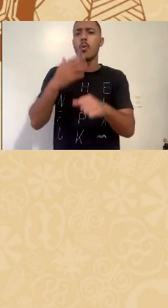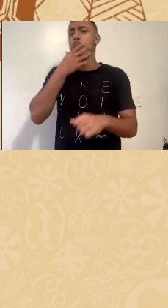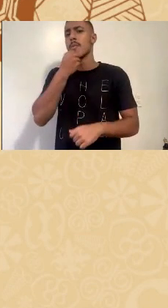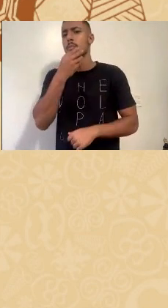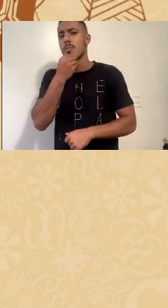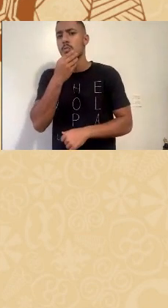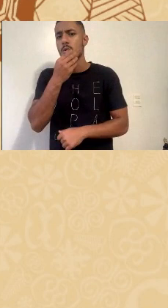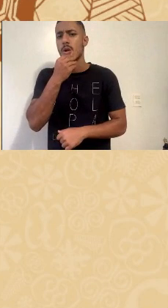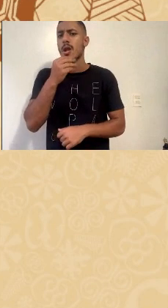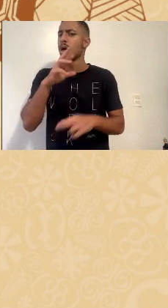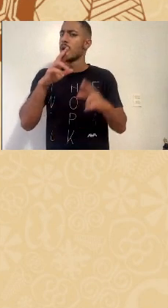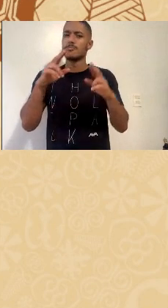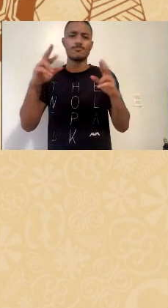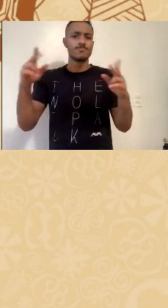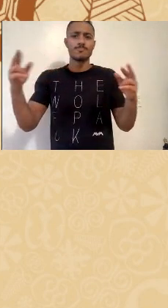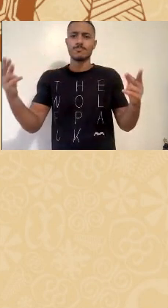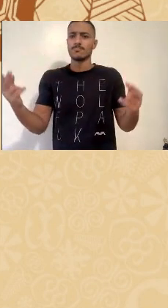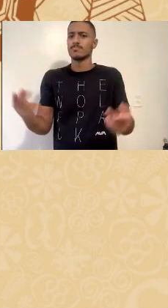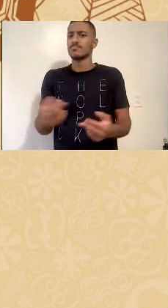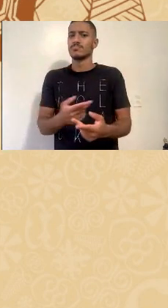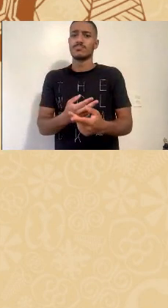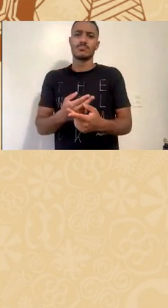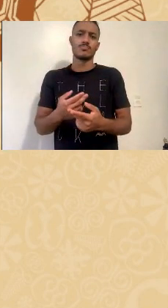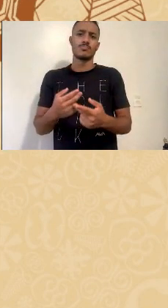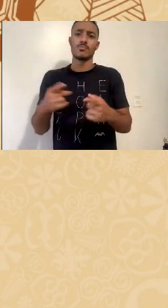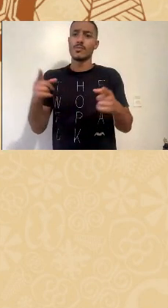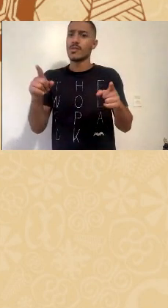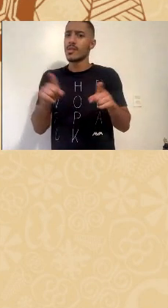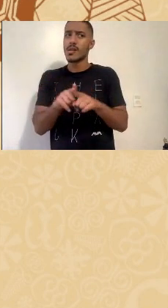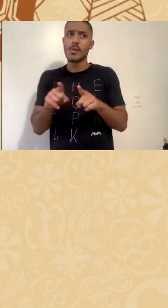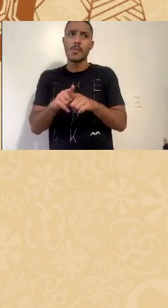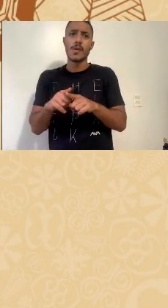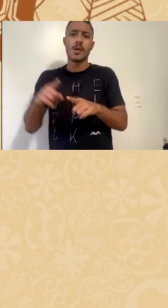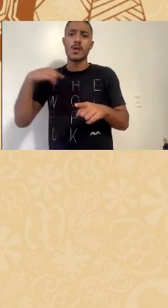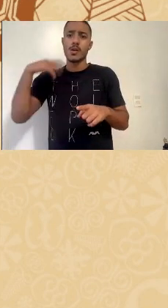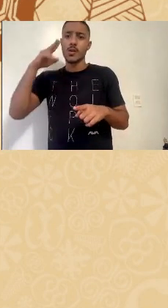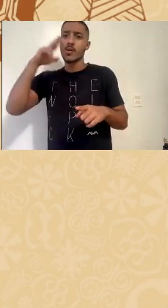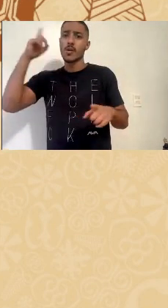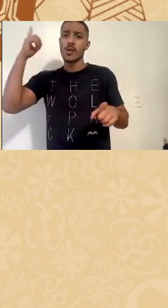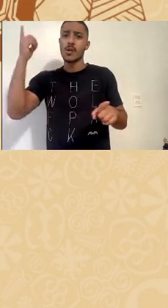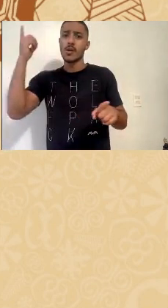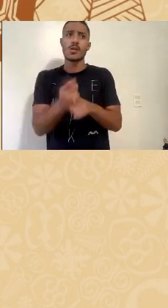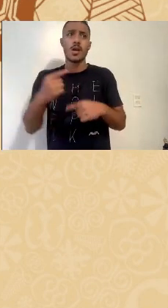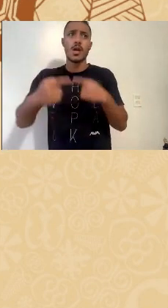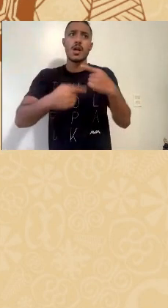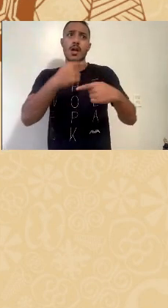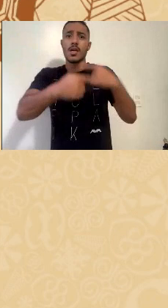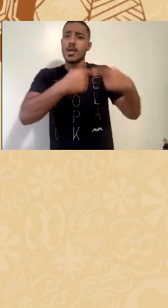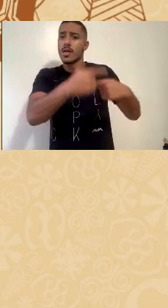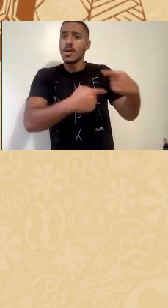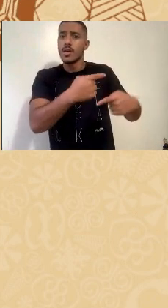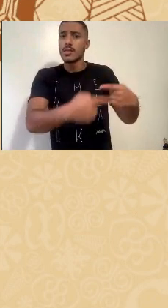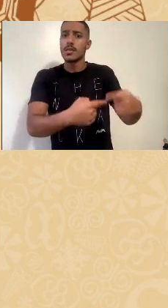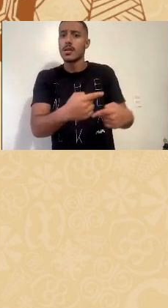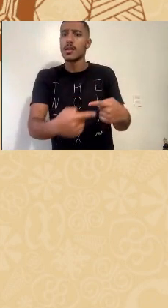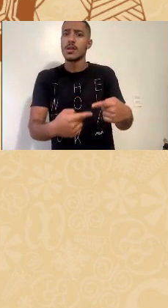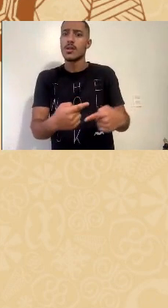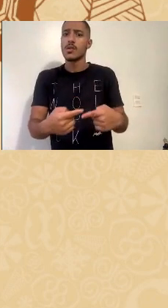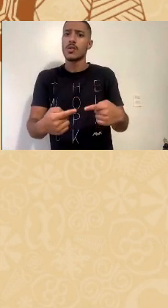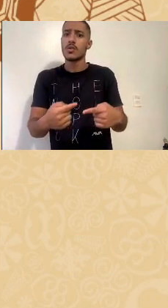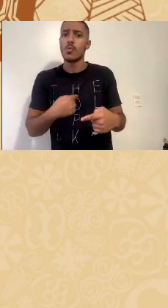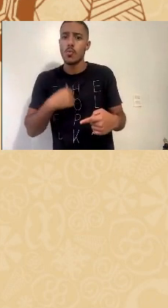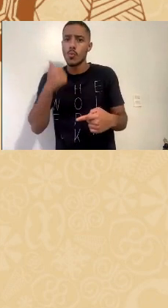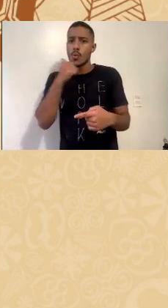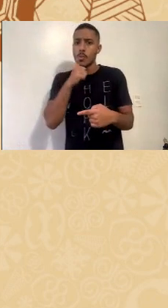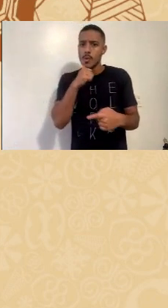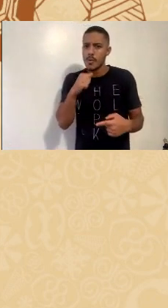em situações diversas, assim, foi quando eu descobri que eu era herdeiro, por exemplo, de uma amiga minha que veio me explicar que